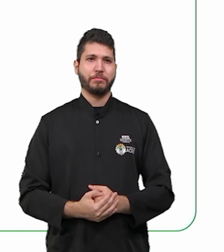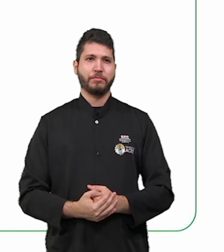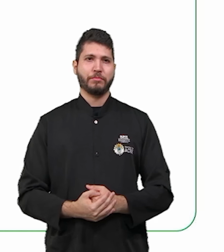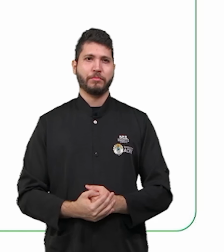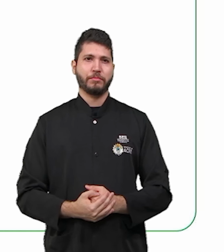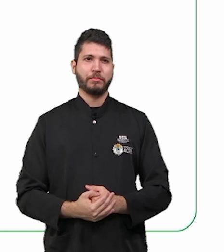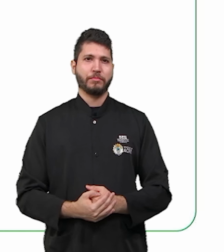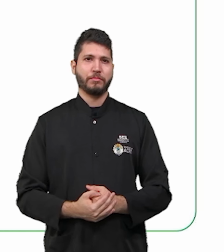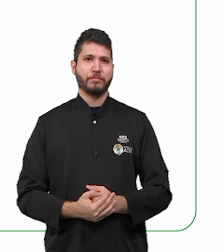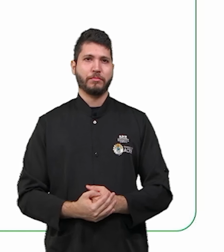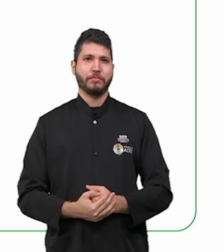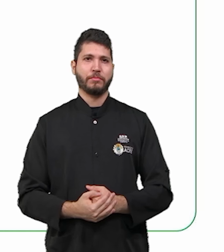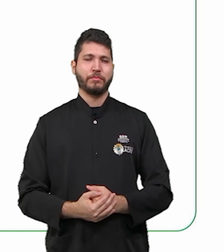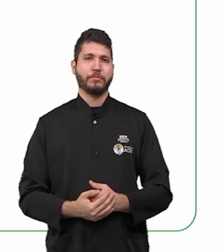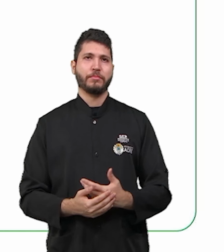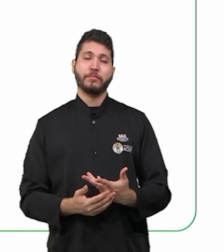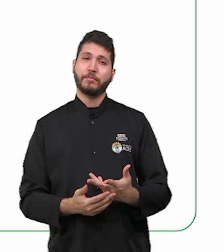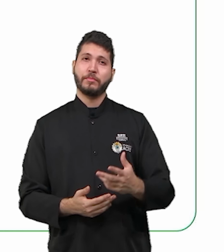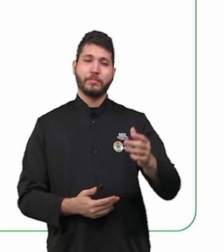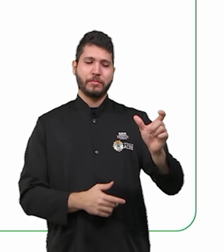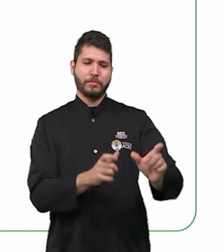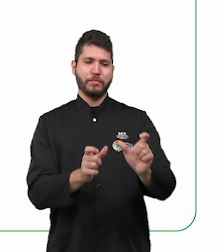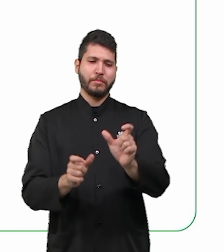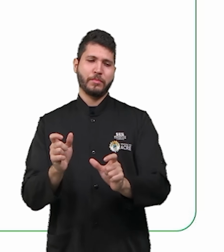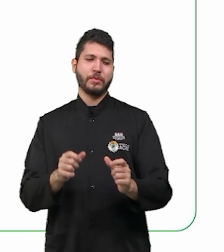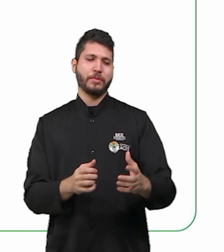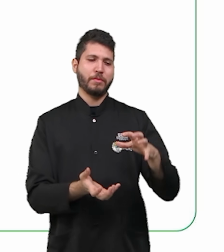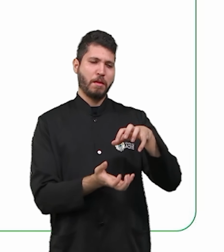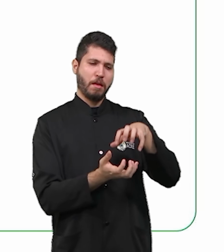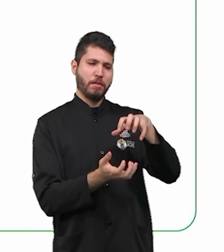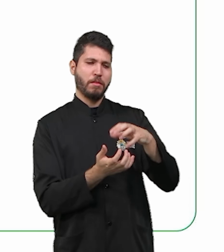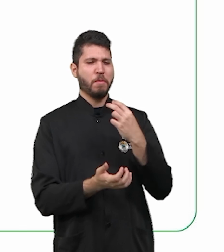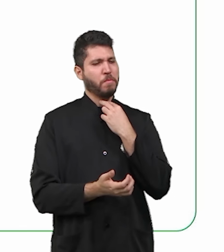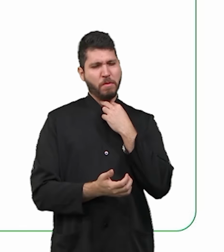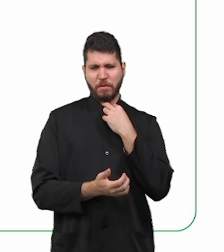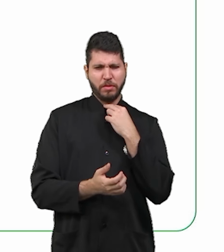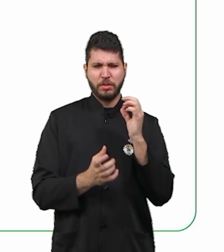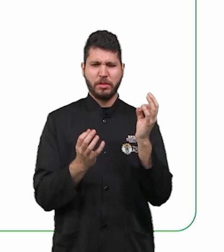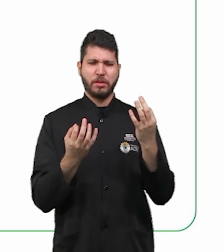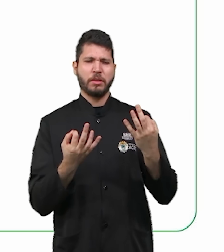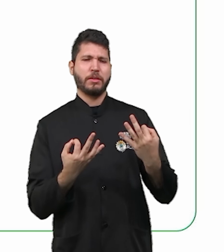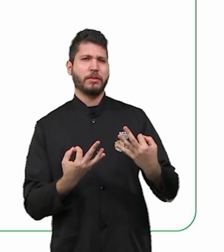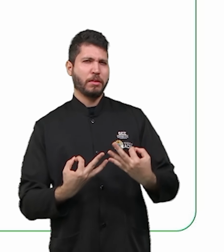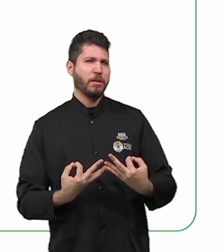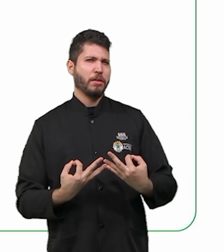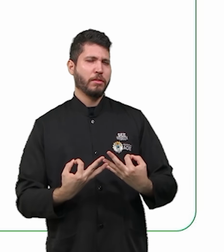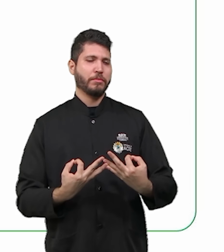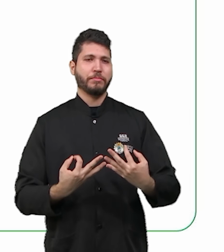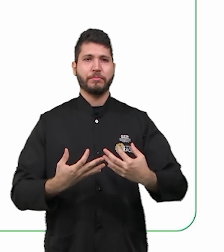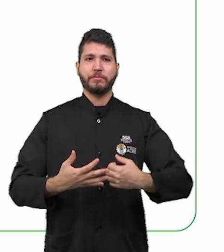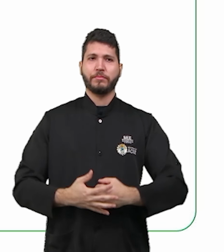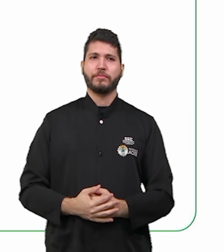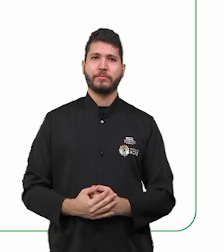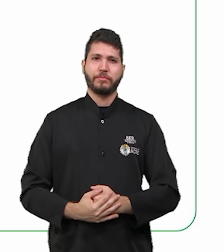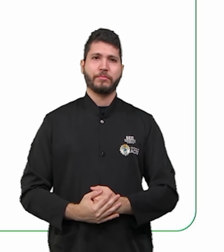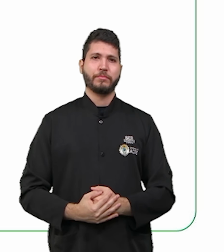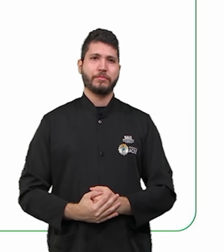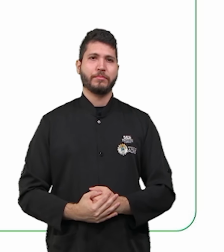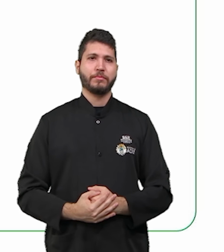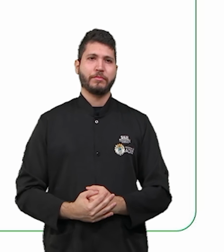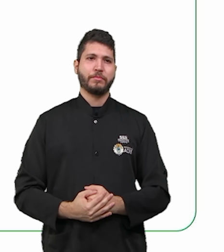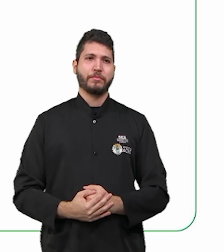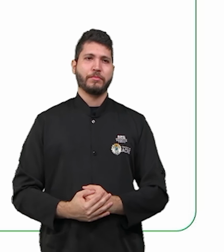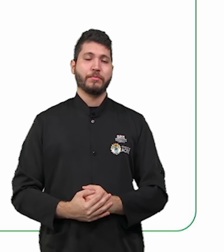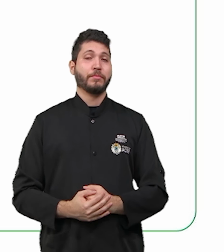fazer yogas, né? Os idosos não podem fazer o yoga. Me molesta que o peso ou a idade sejam barreiras para o deporte. Então, eu